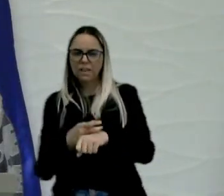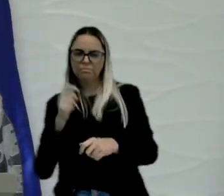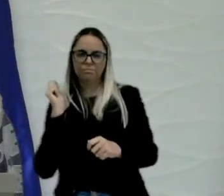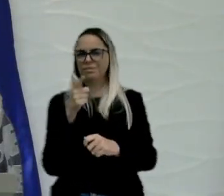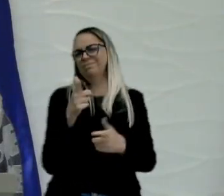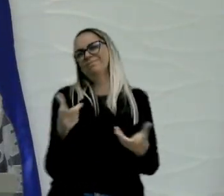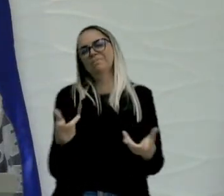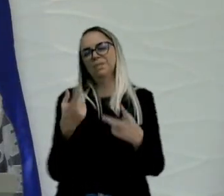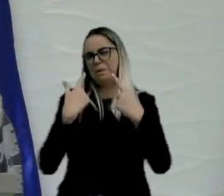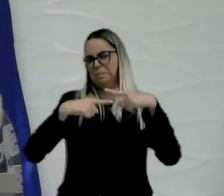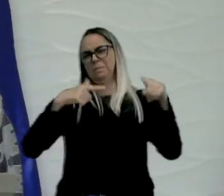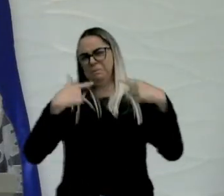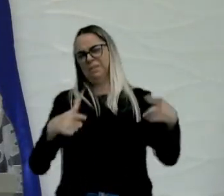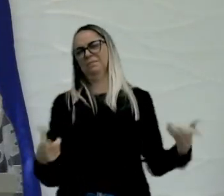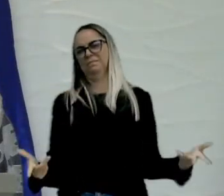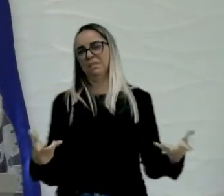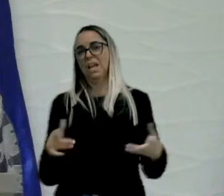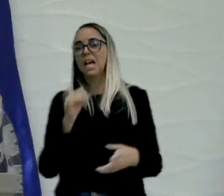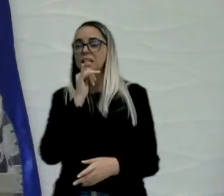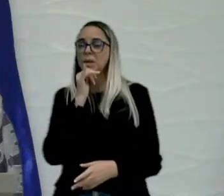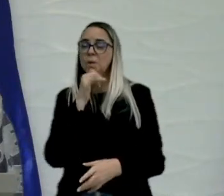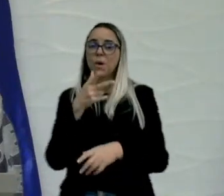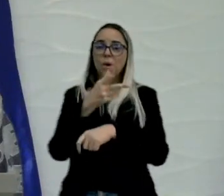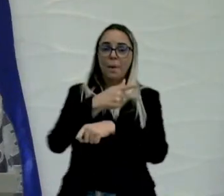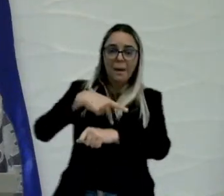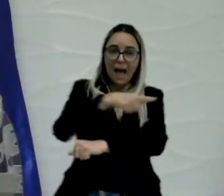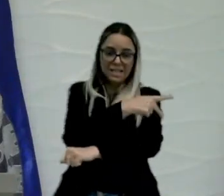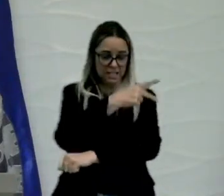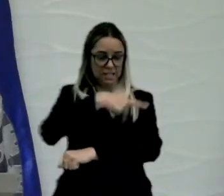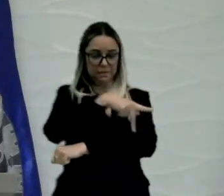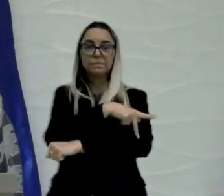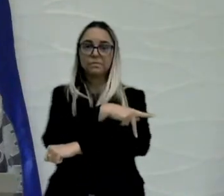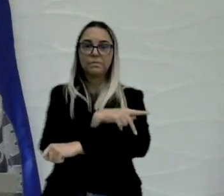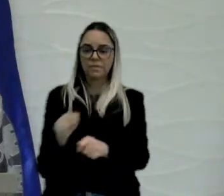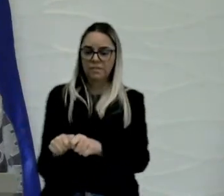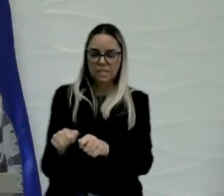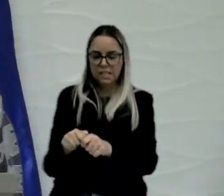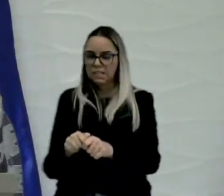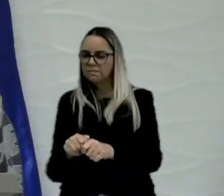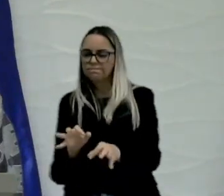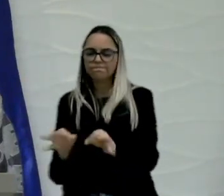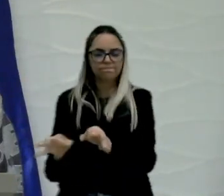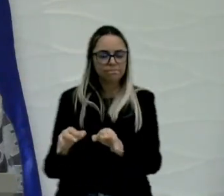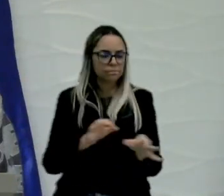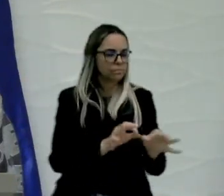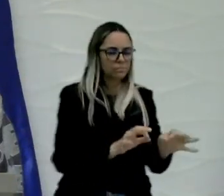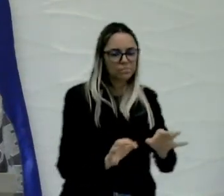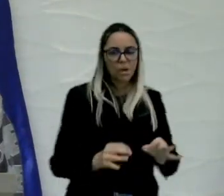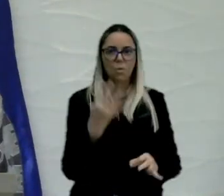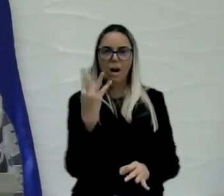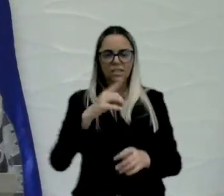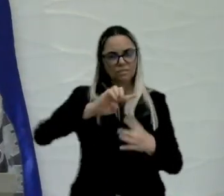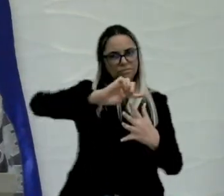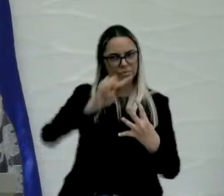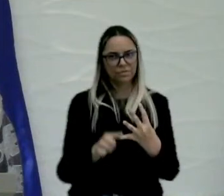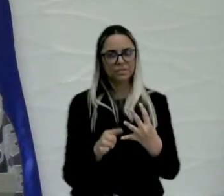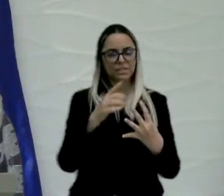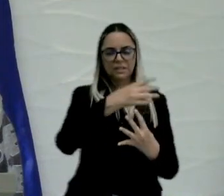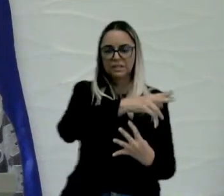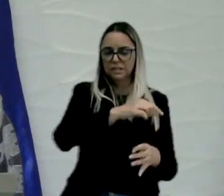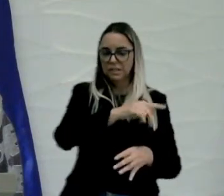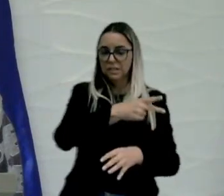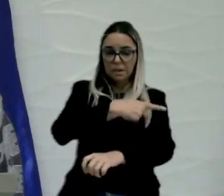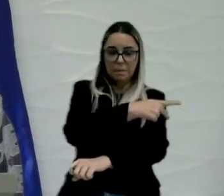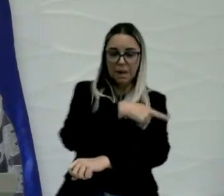esculhamba essas praças que estão sendo feitas aí essas quatro praças só estão sendo feitas porque a ex-prefeita deixou o